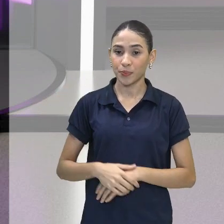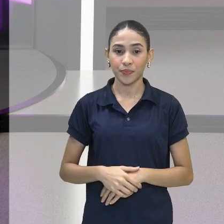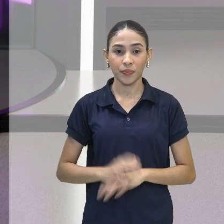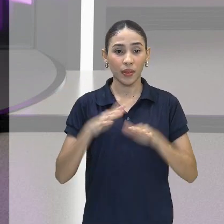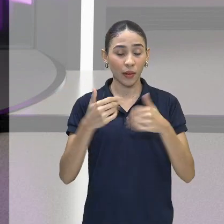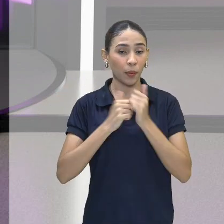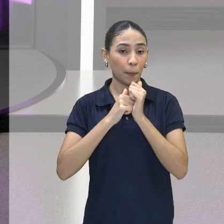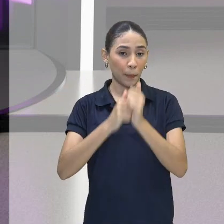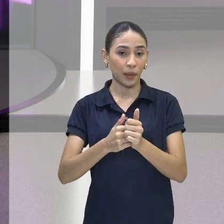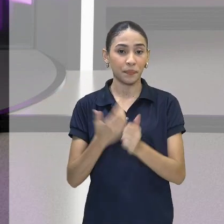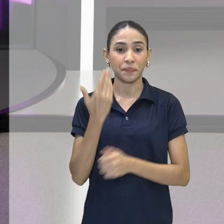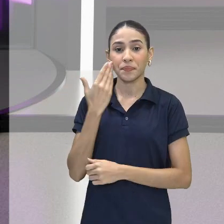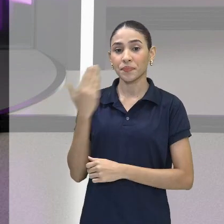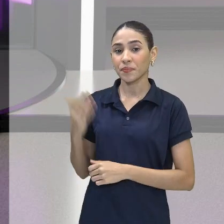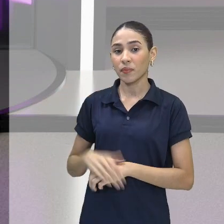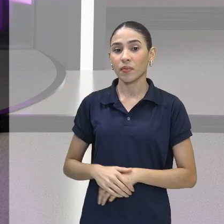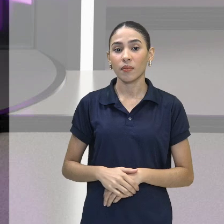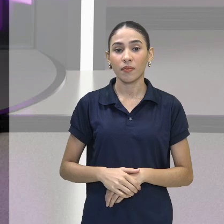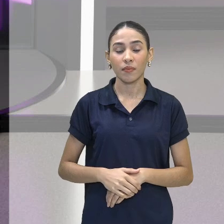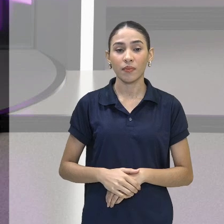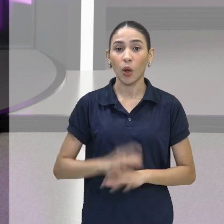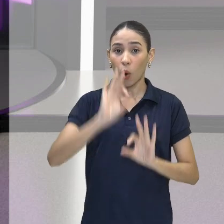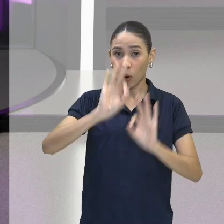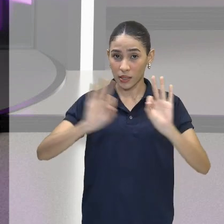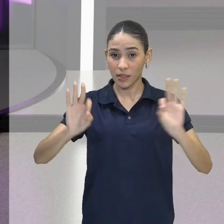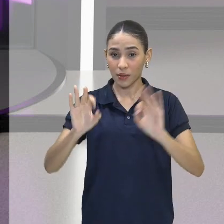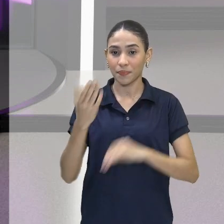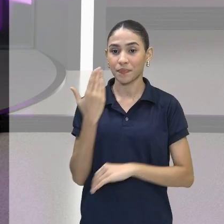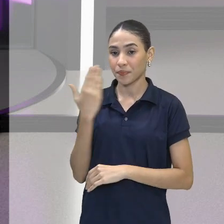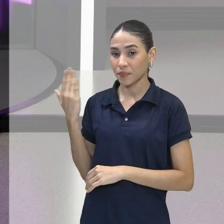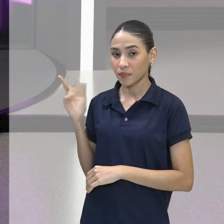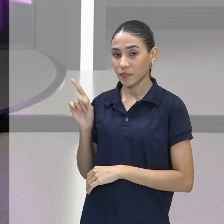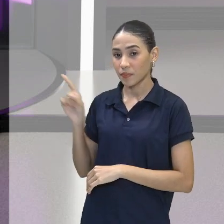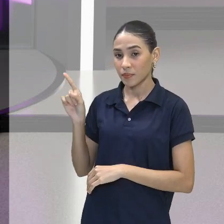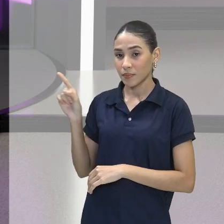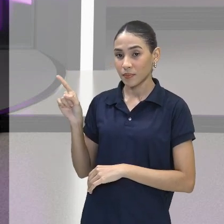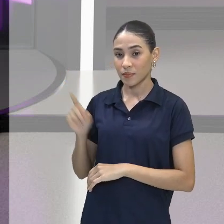comigo aqui a árvore de probabilidades de novo. Então,